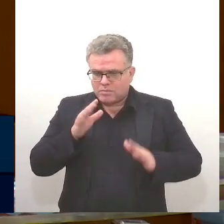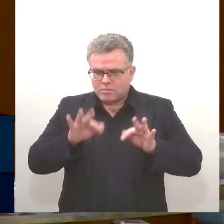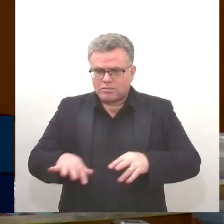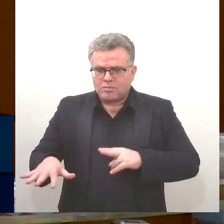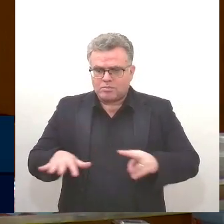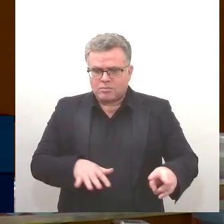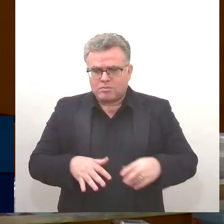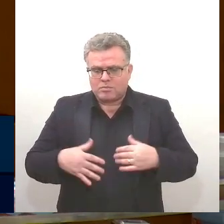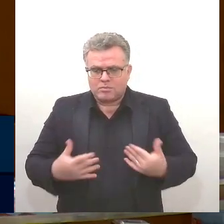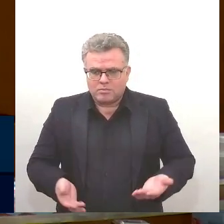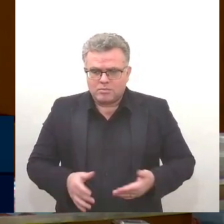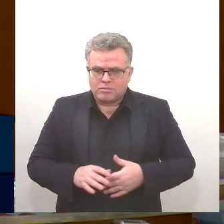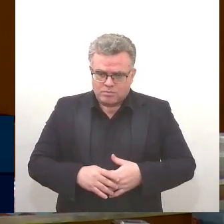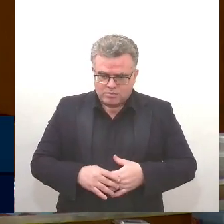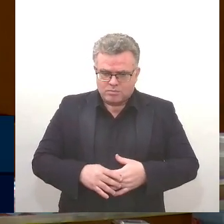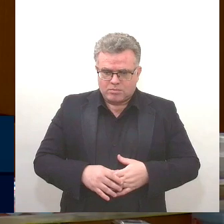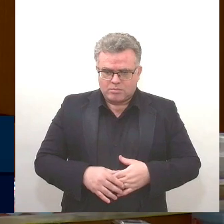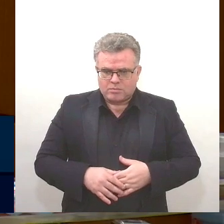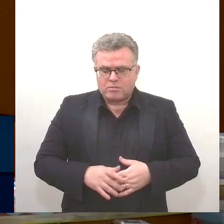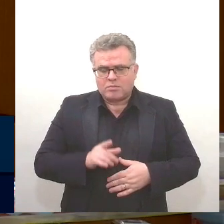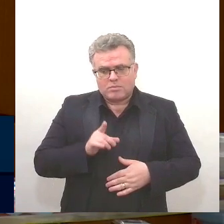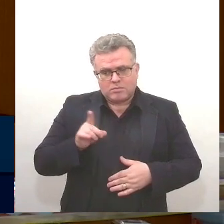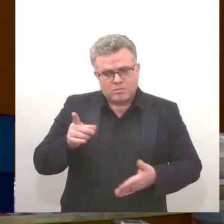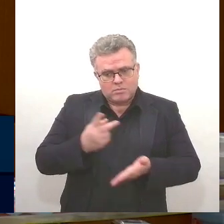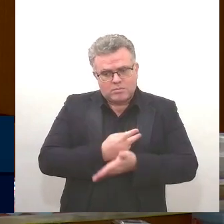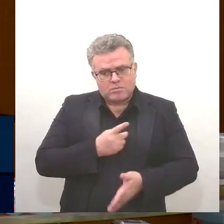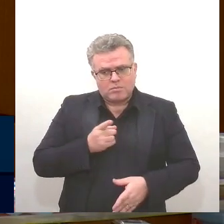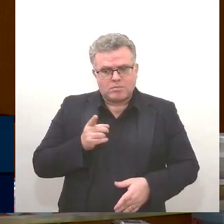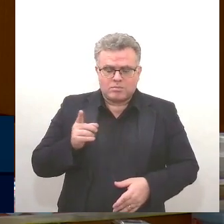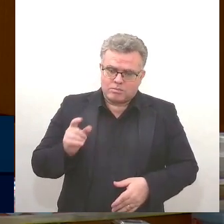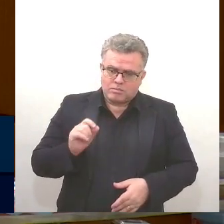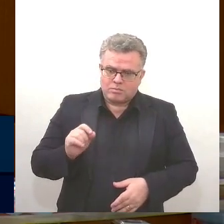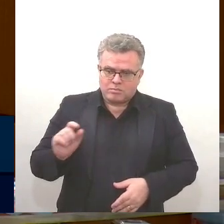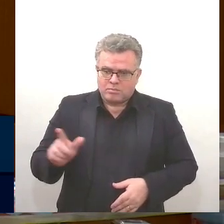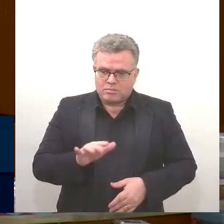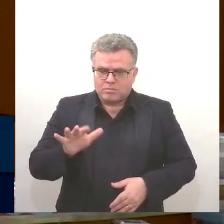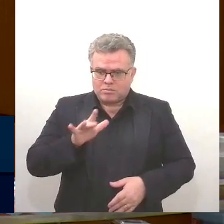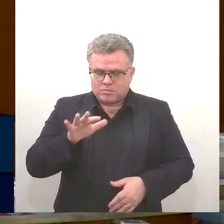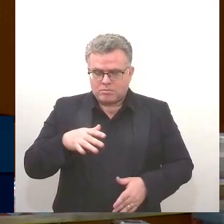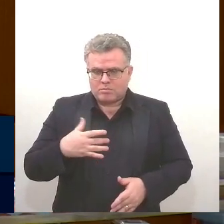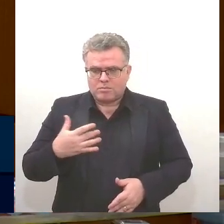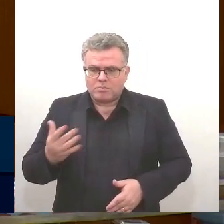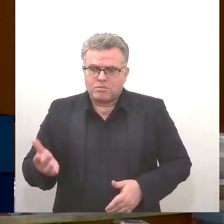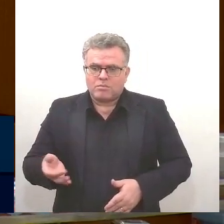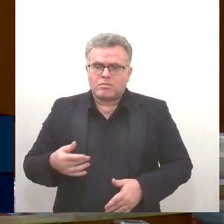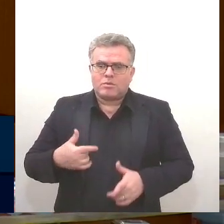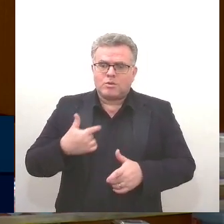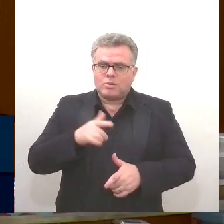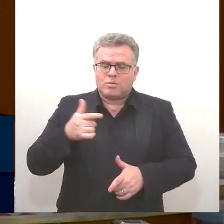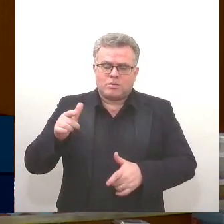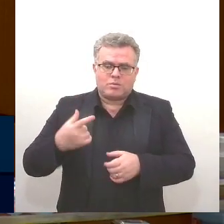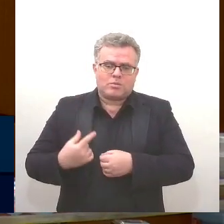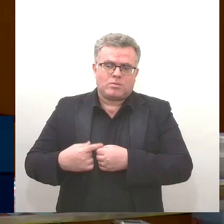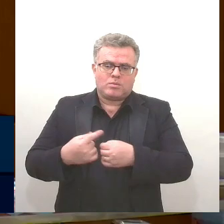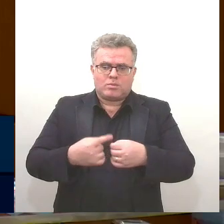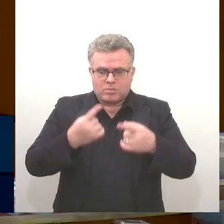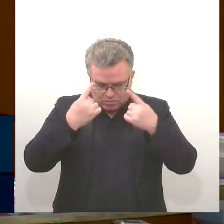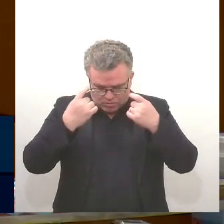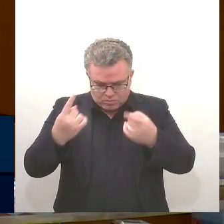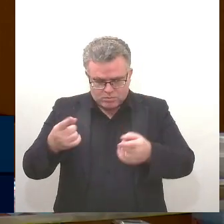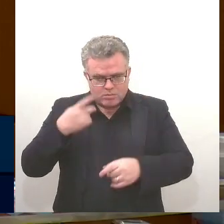essa situação que tá ocorrendo em Lagarto e outros municípios que envolve violência política e